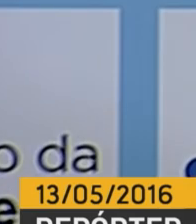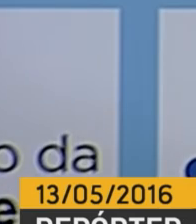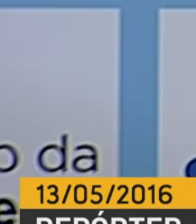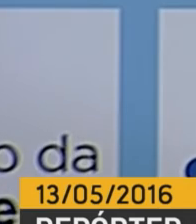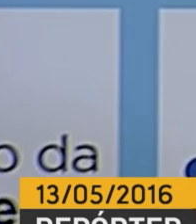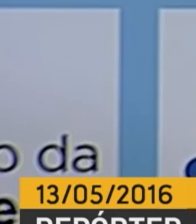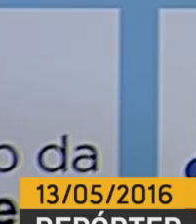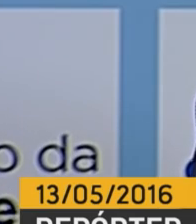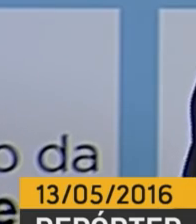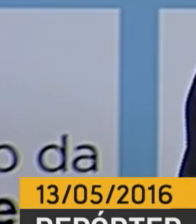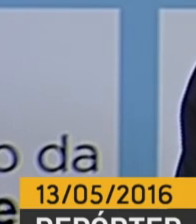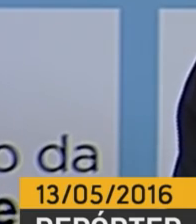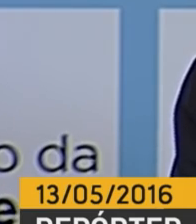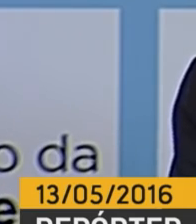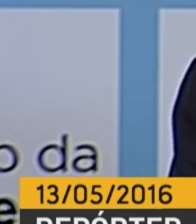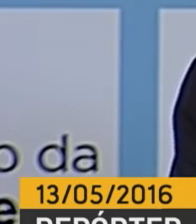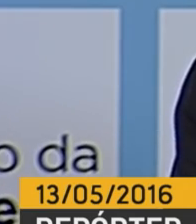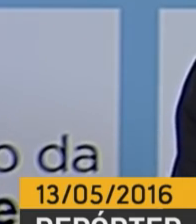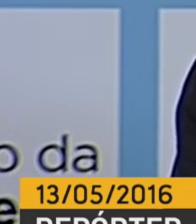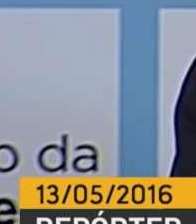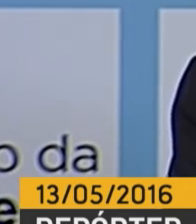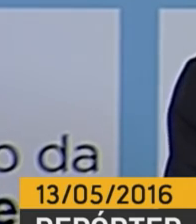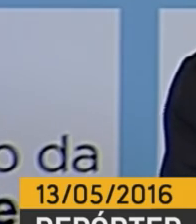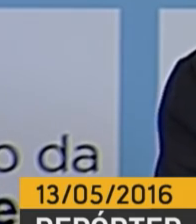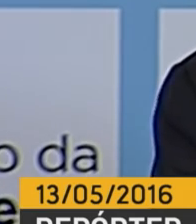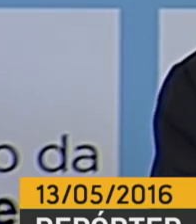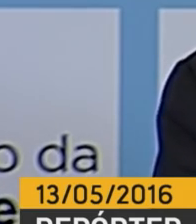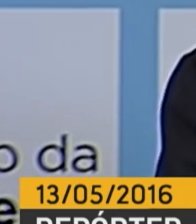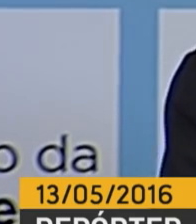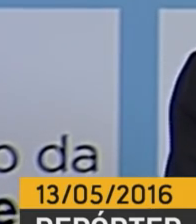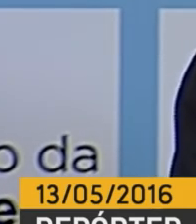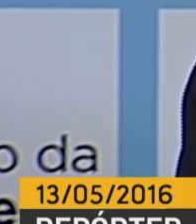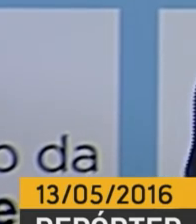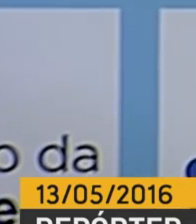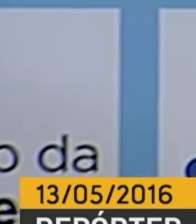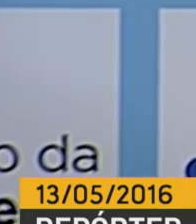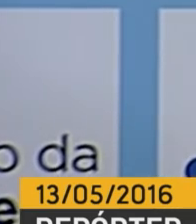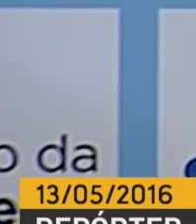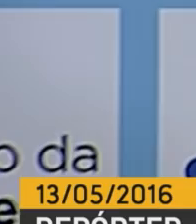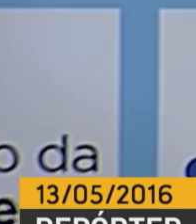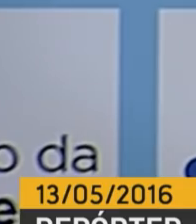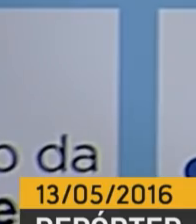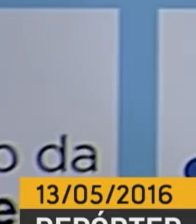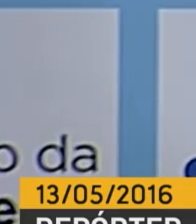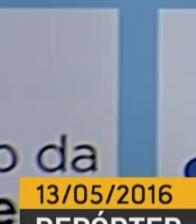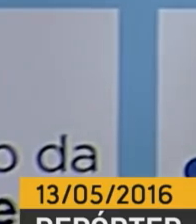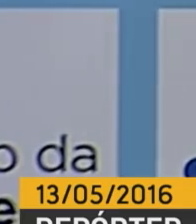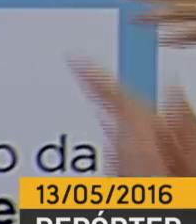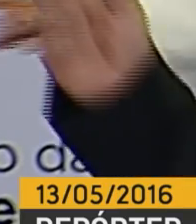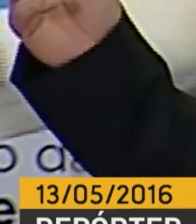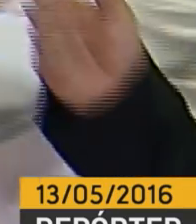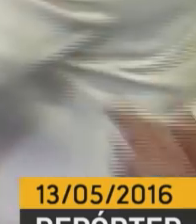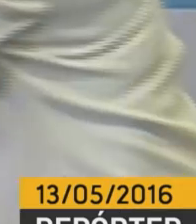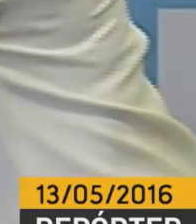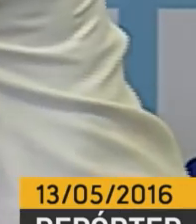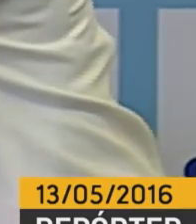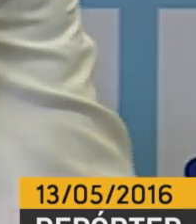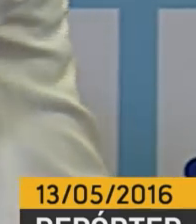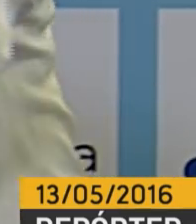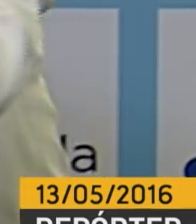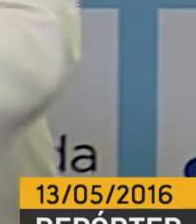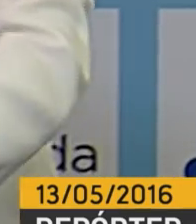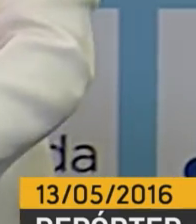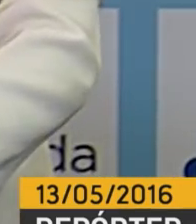por favor para participar conosco dessa dessa entrevista quero vou passar